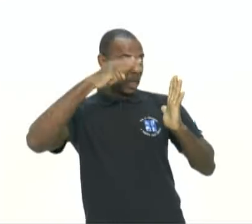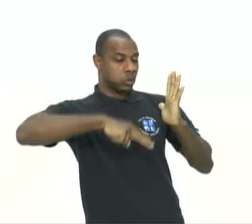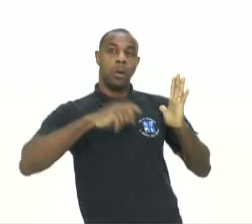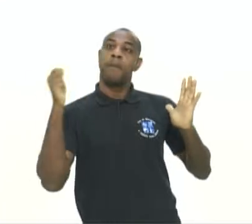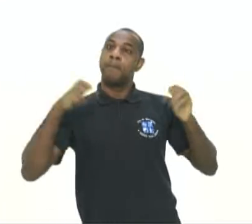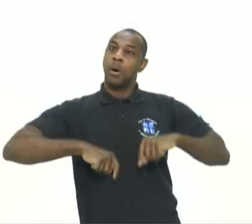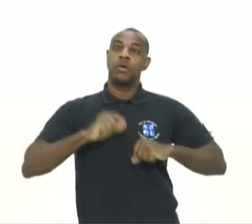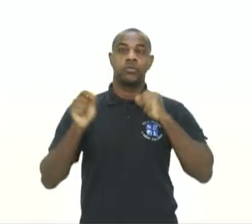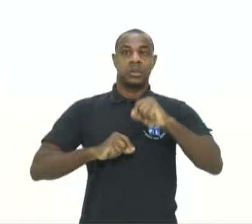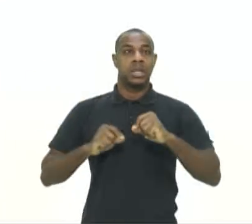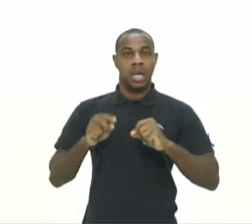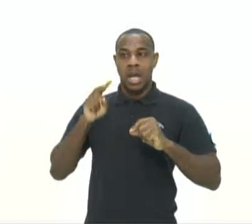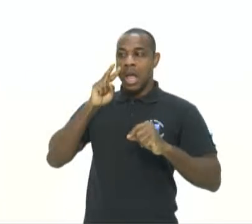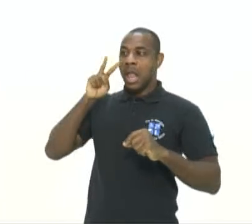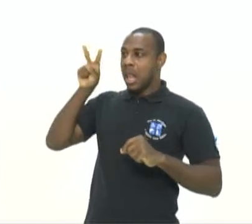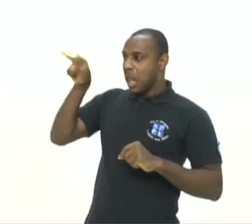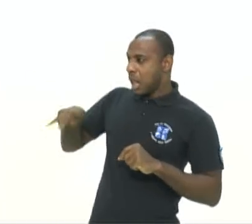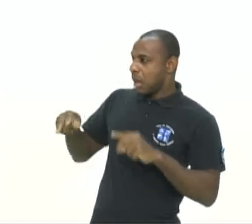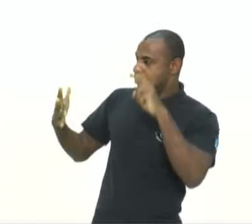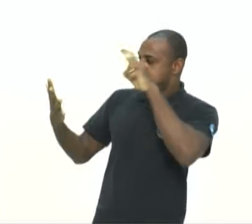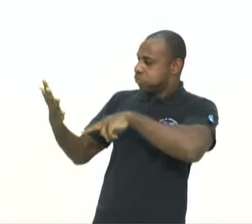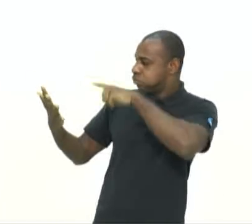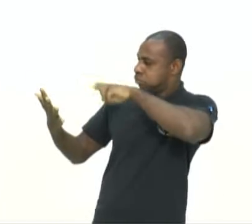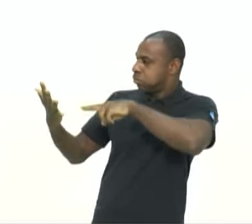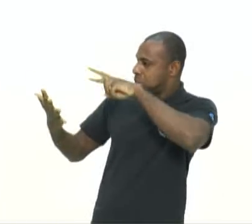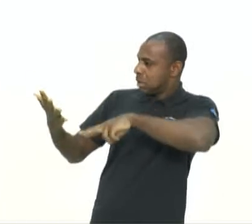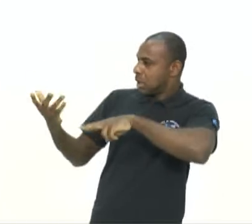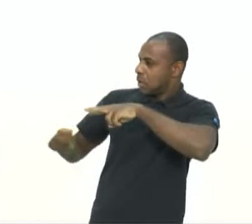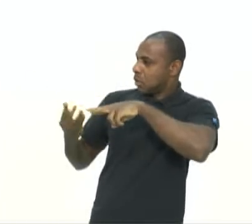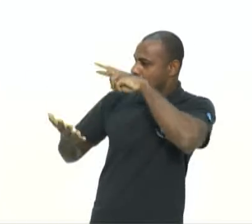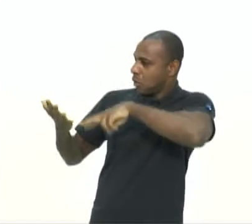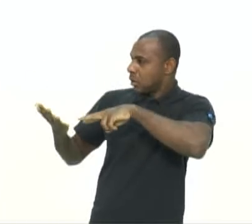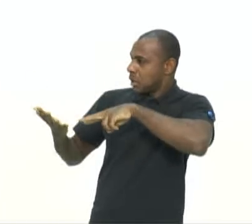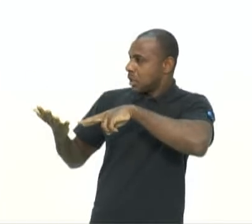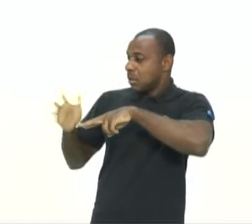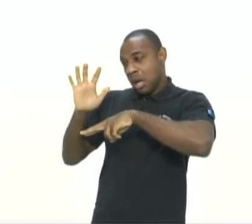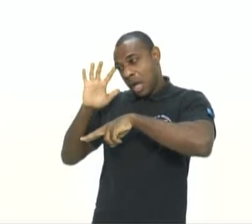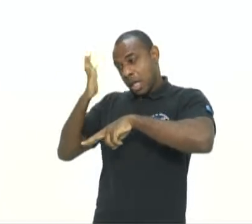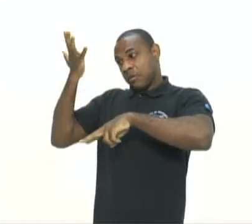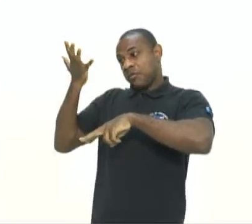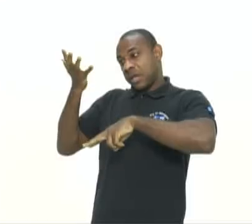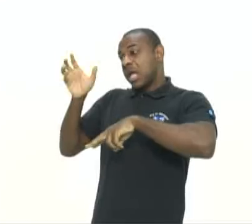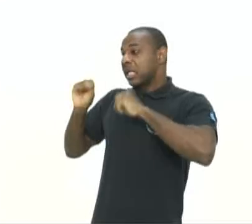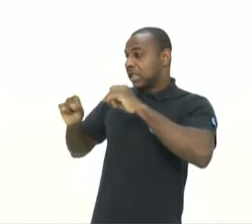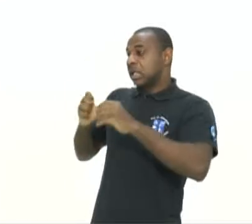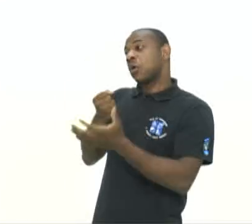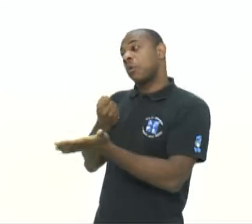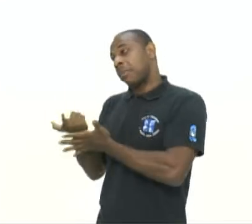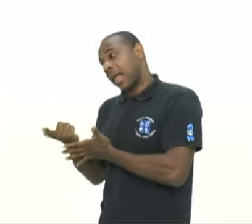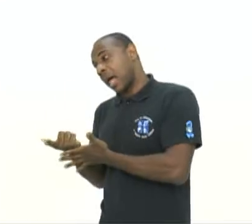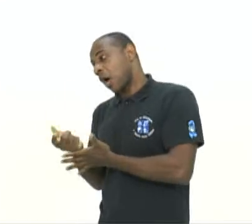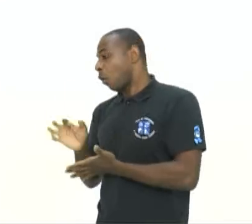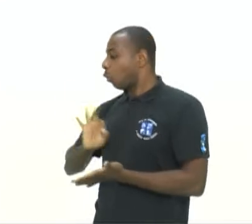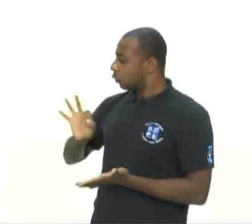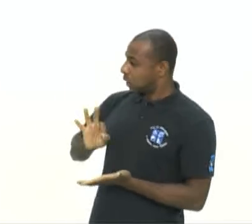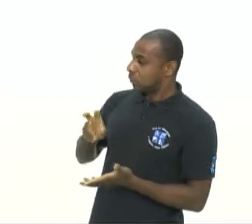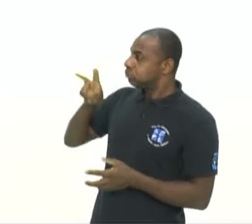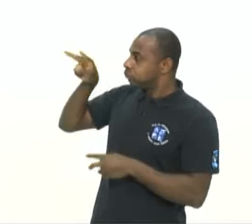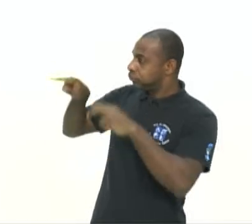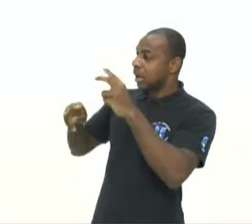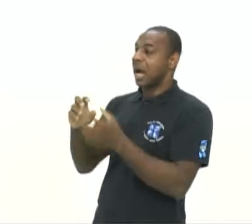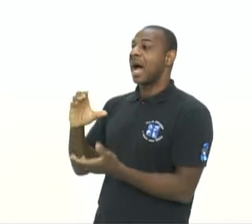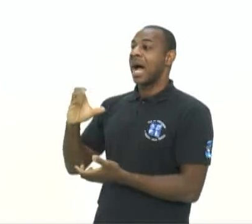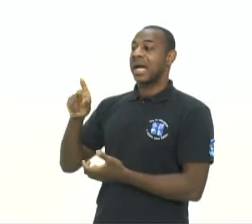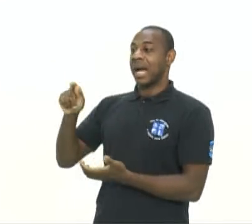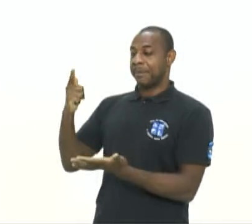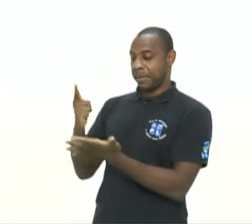pode, além de identificar o jornal, decidir-se por comprá-lo e consumi-lo. A capa de